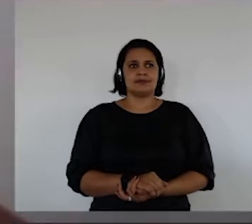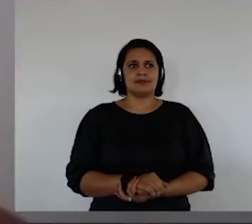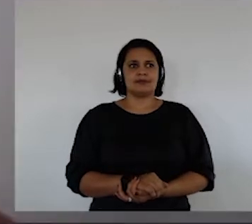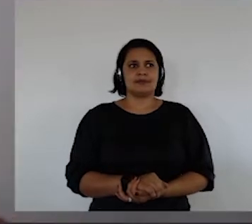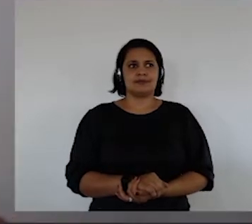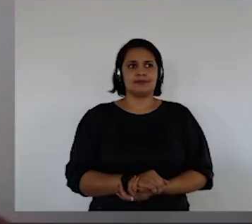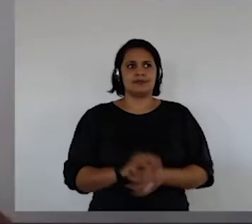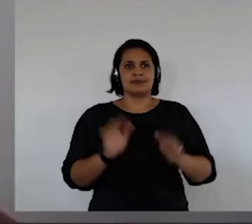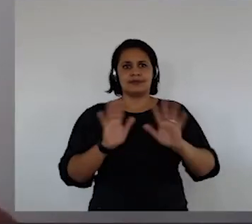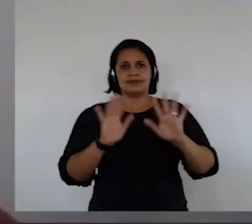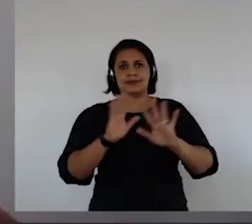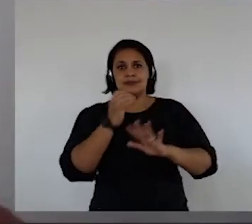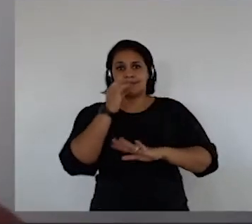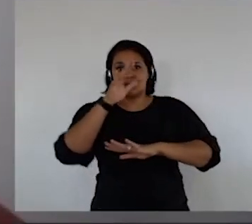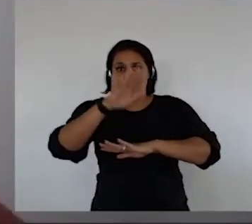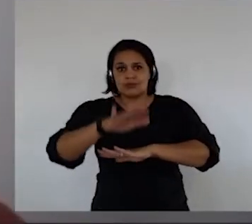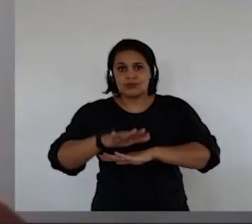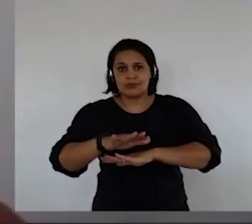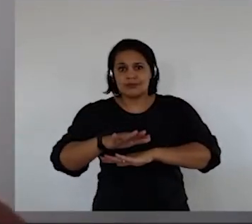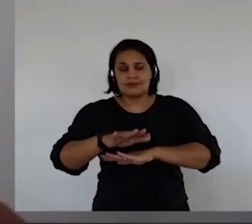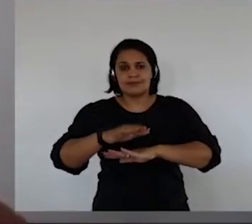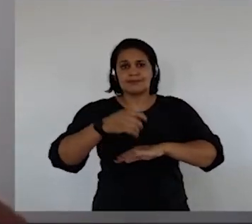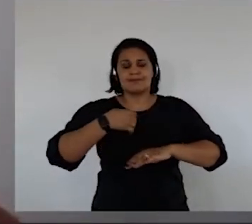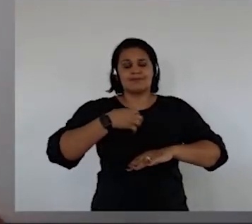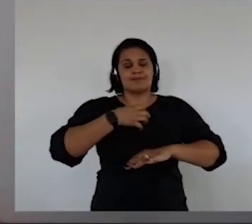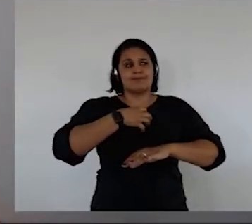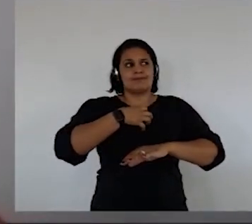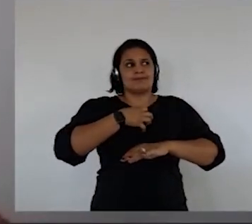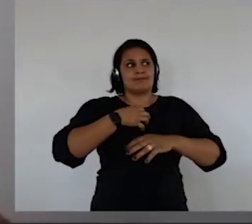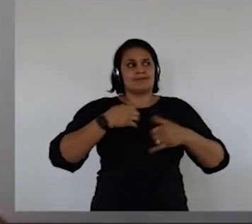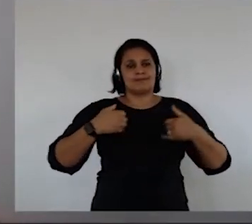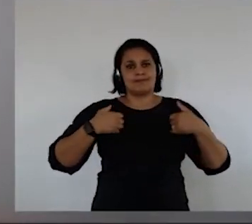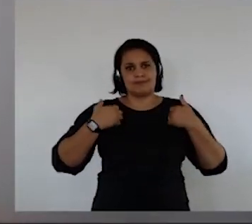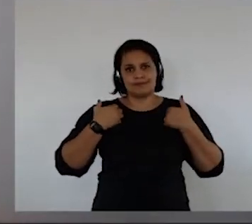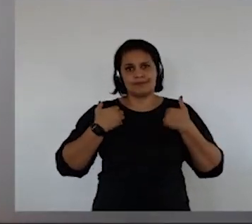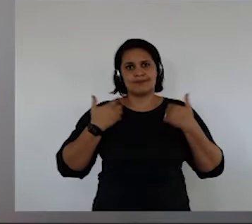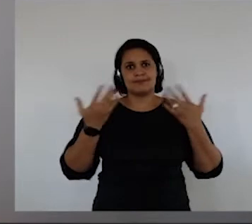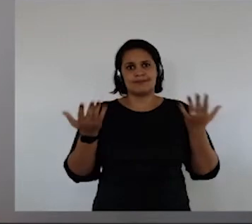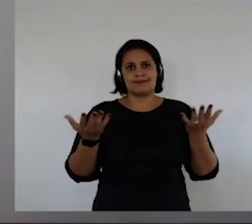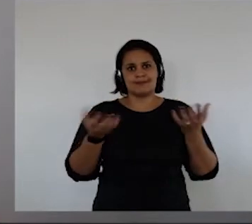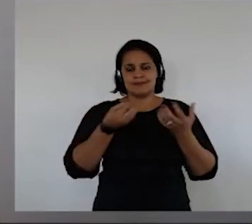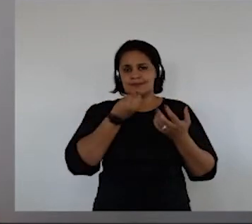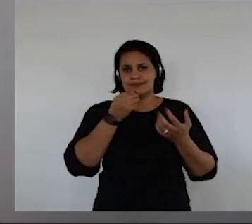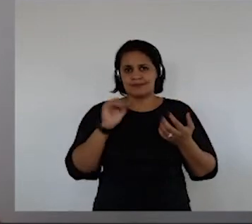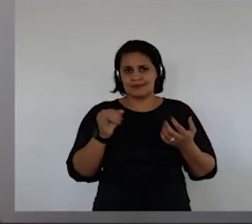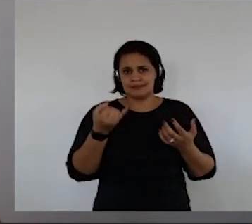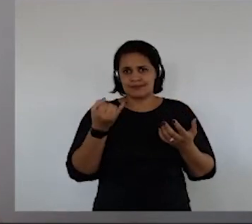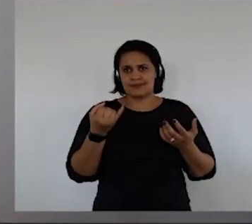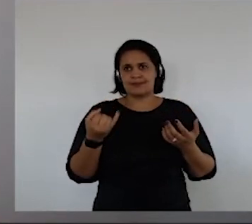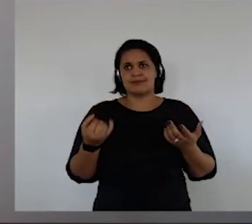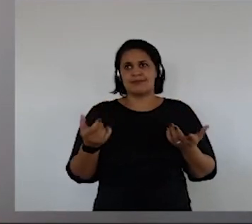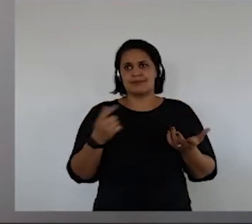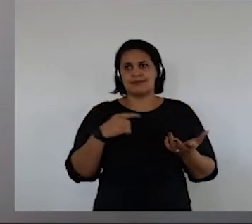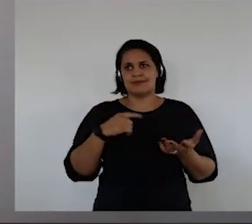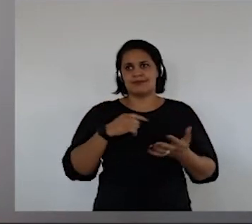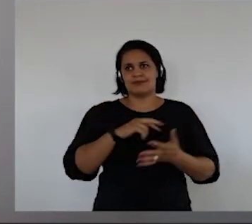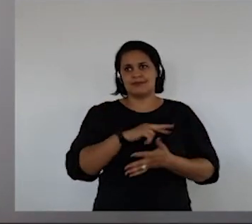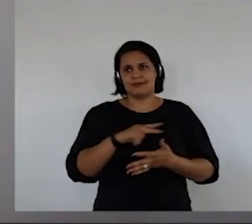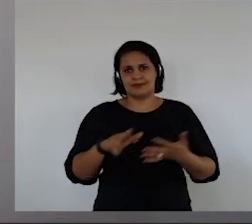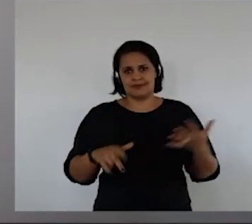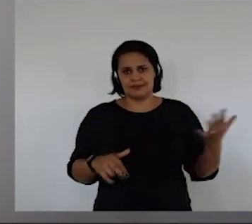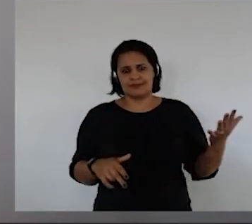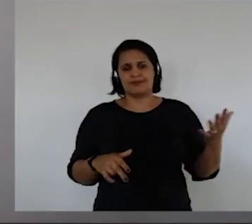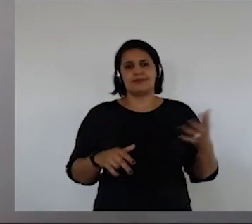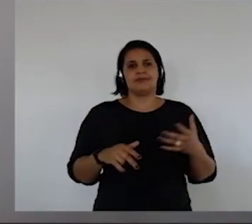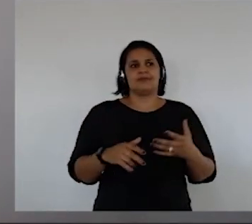Gente, boa tarde. Para mim é um prazer estar aqui, né? Eu queria agradecer a oportunidade em nome da Comissão da Diversidade Sexual e de Gênero aqui da OAB